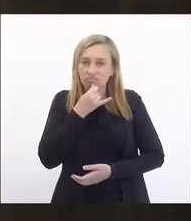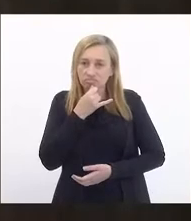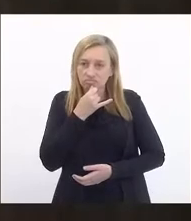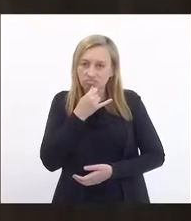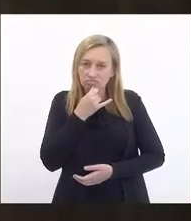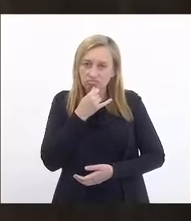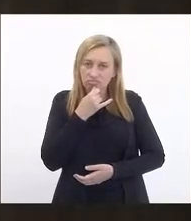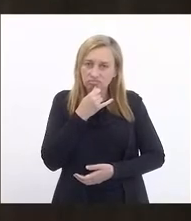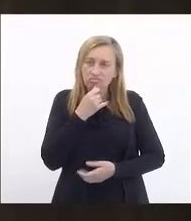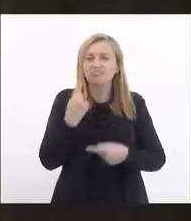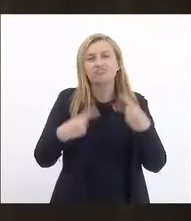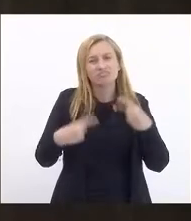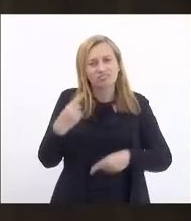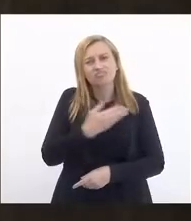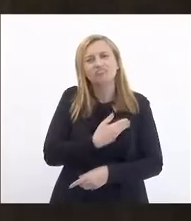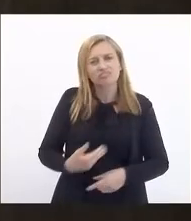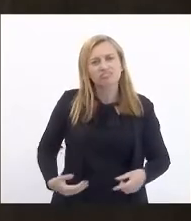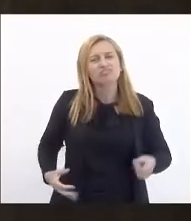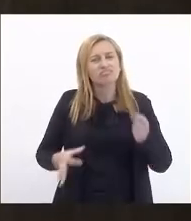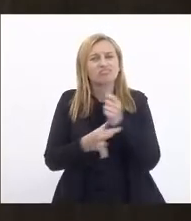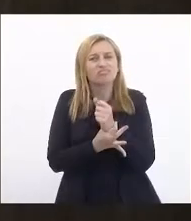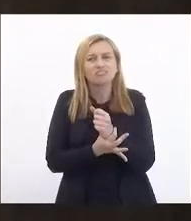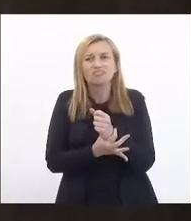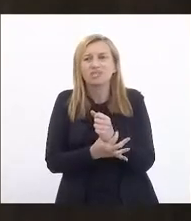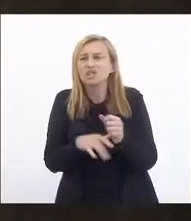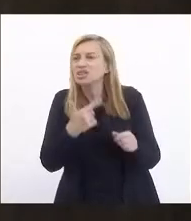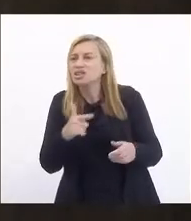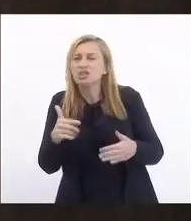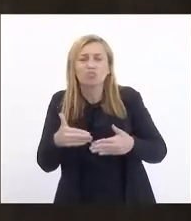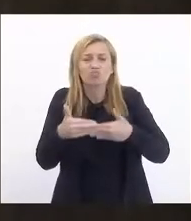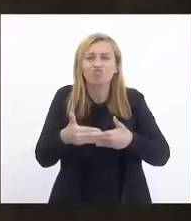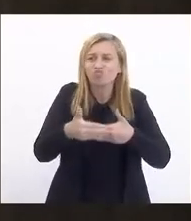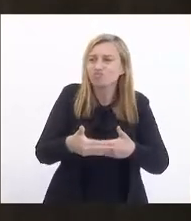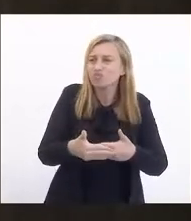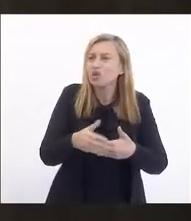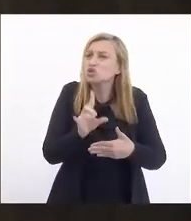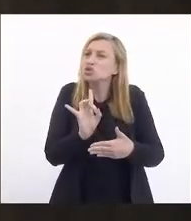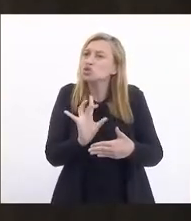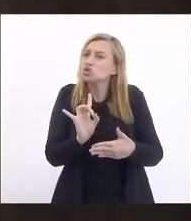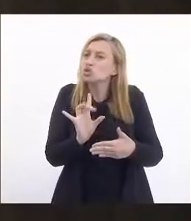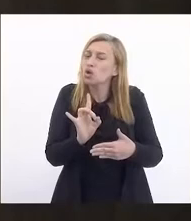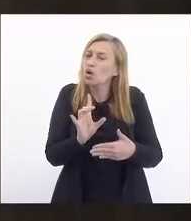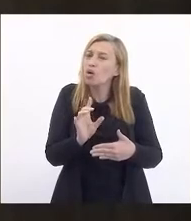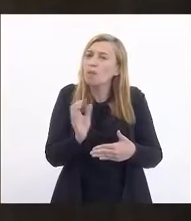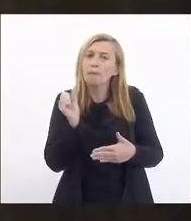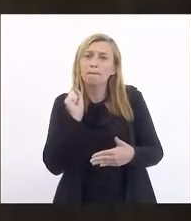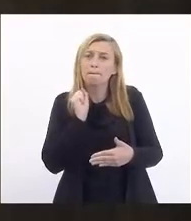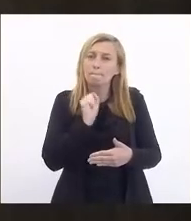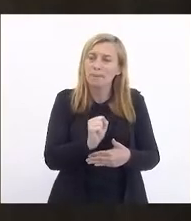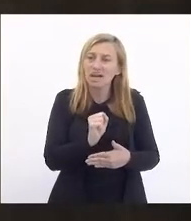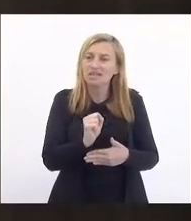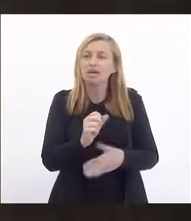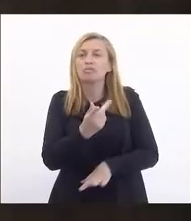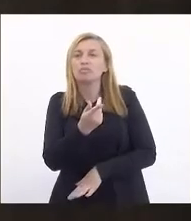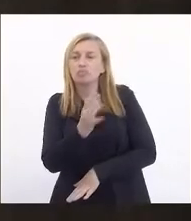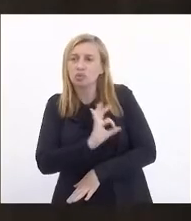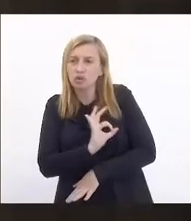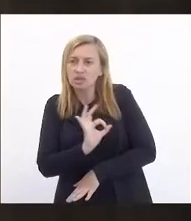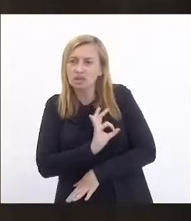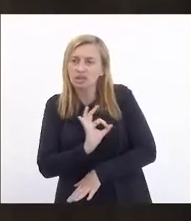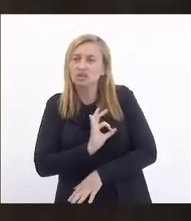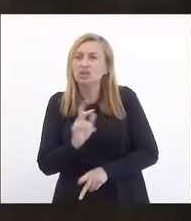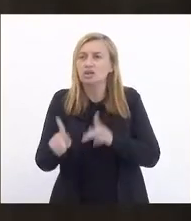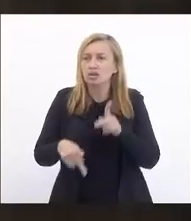diante de uma política pública de segurança que não avança que só vitima policiais e